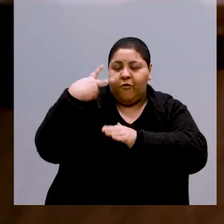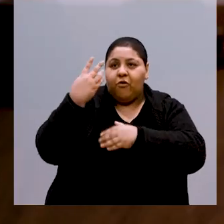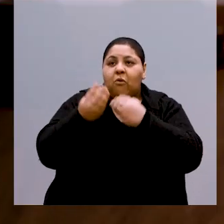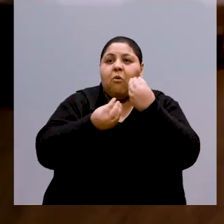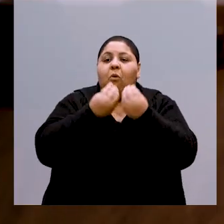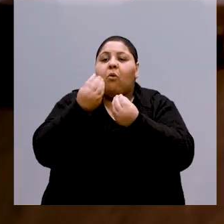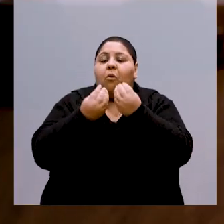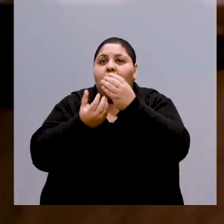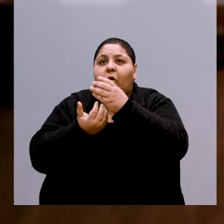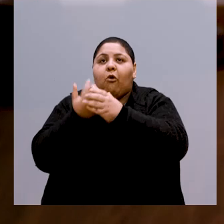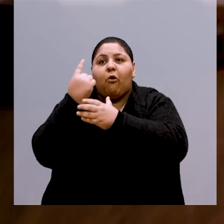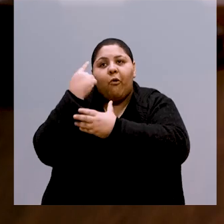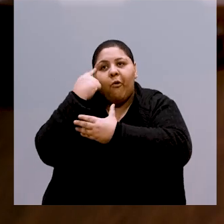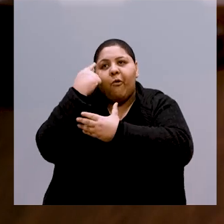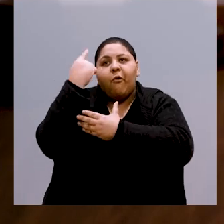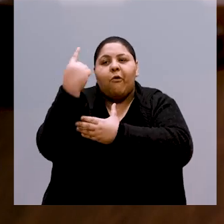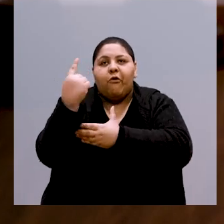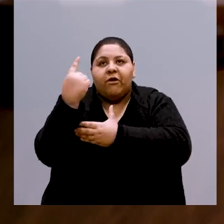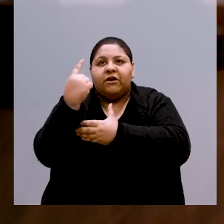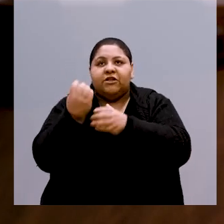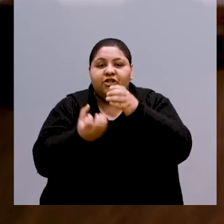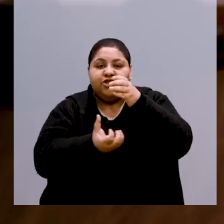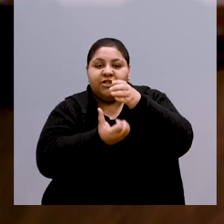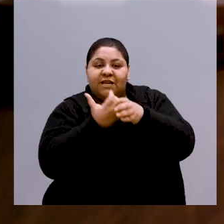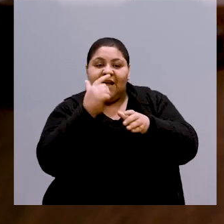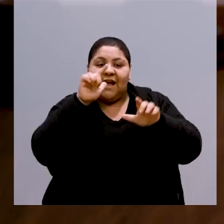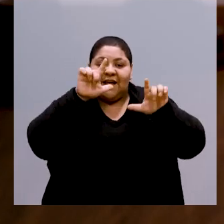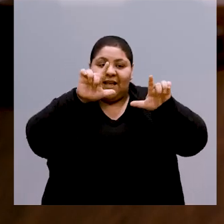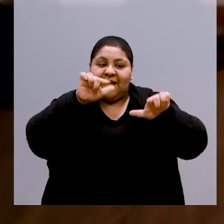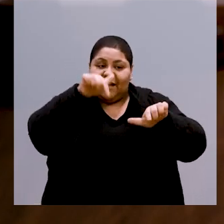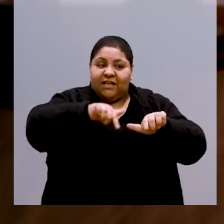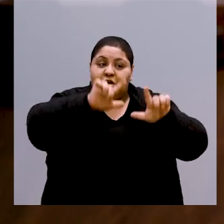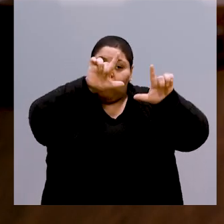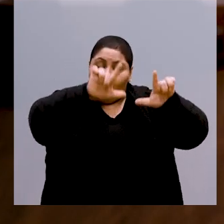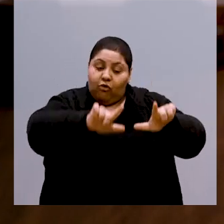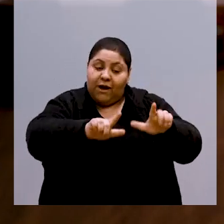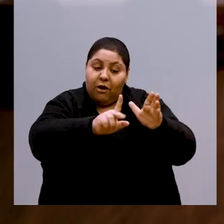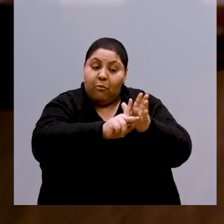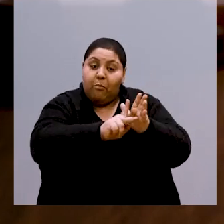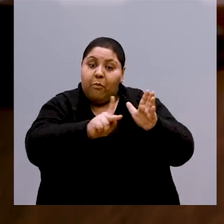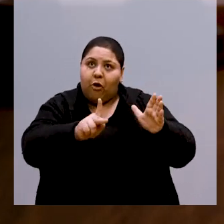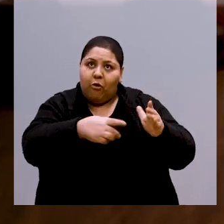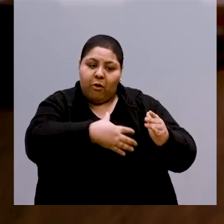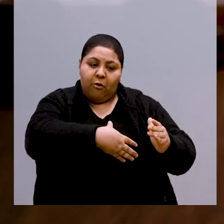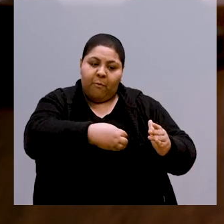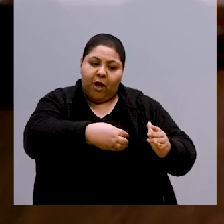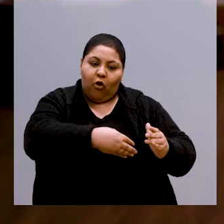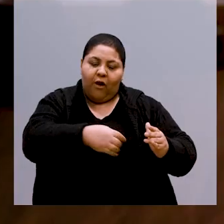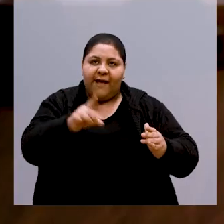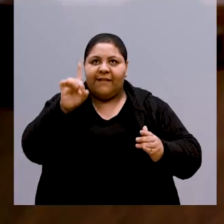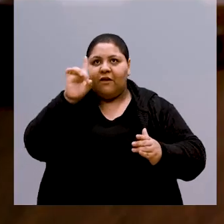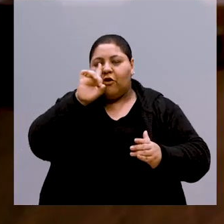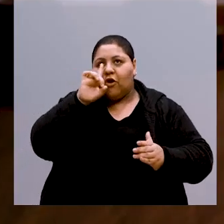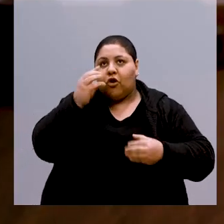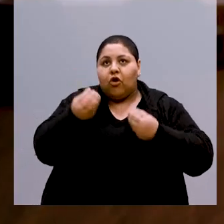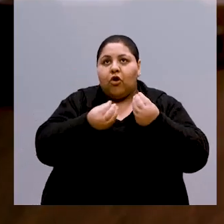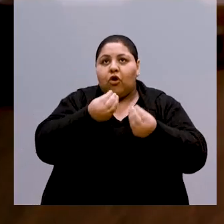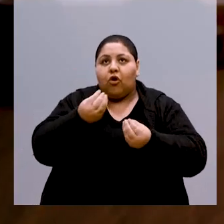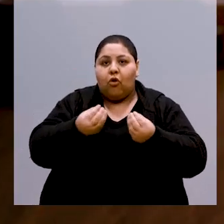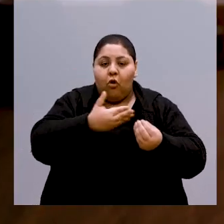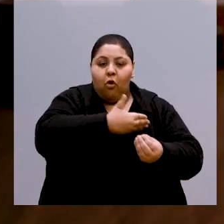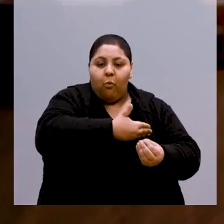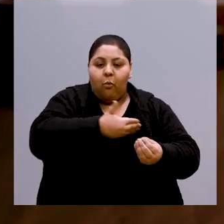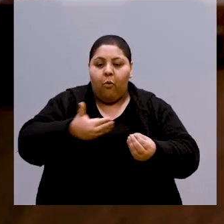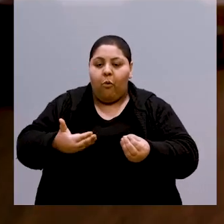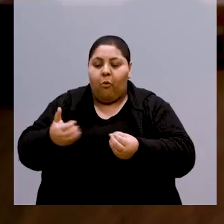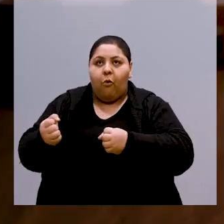então, como surgiu essa ideia de implantar um banco de leite humano aqui na nossa cidade e como o poder público ajudou